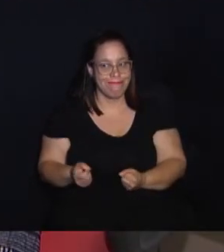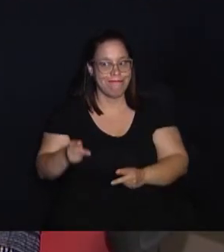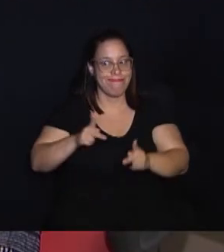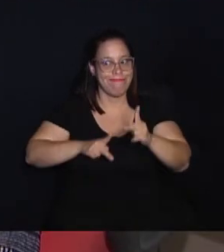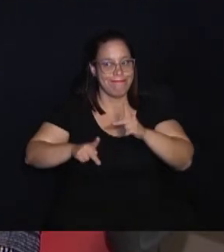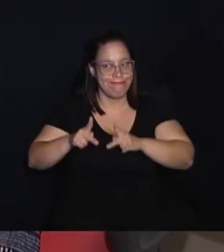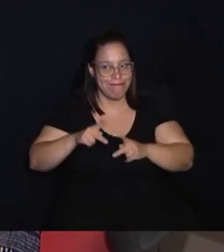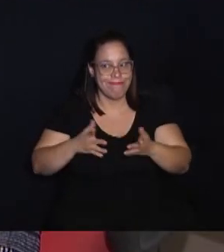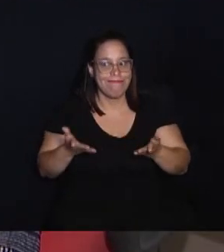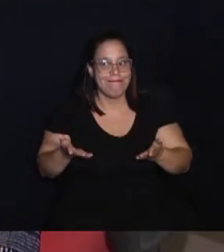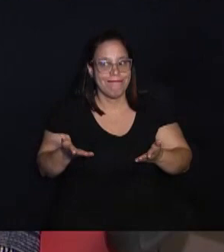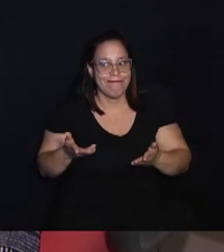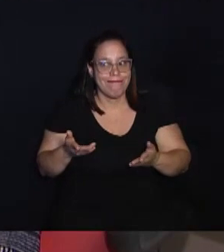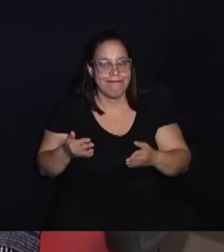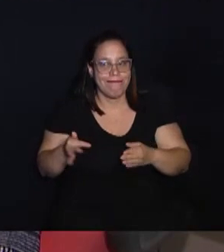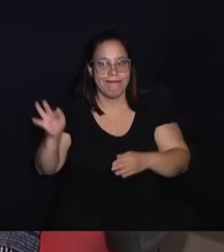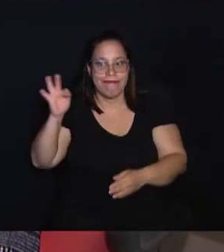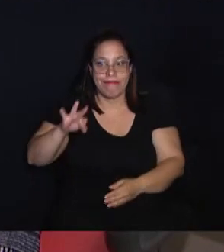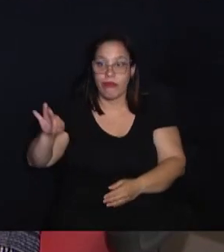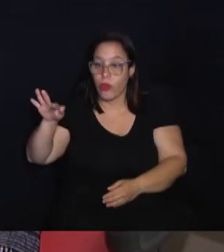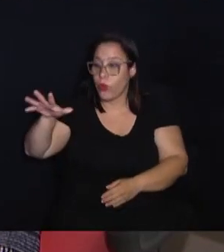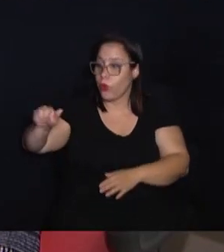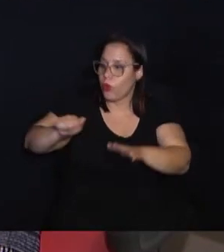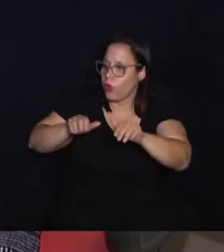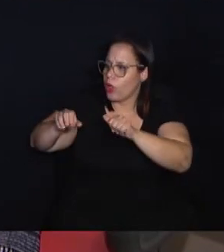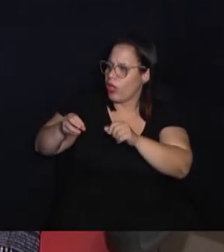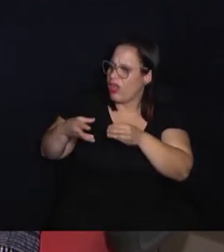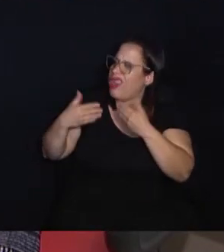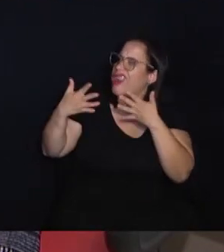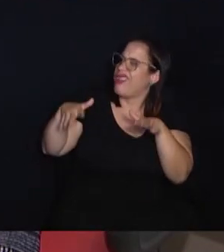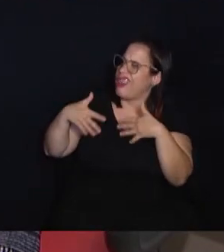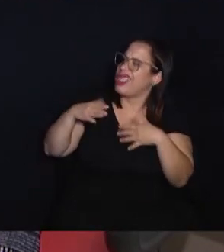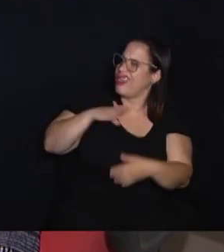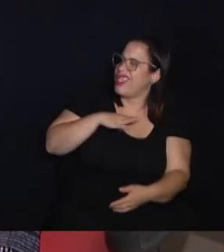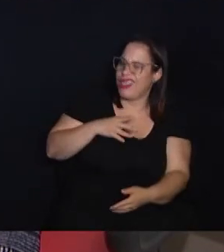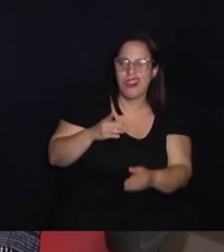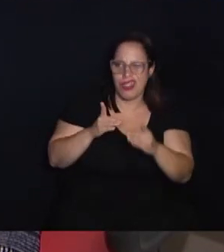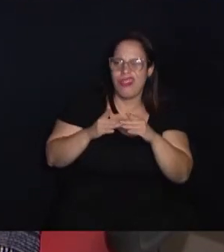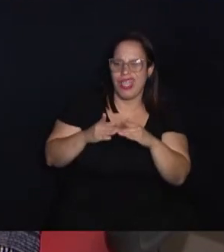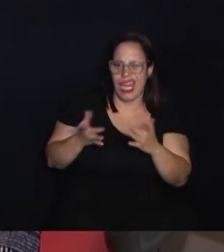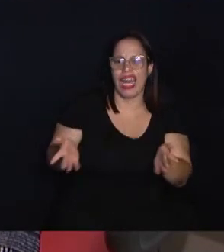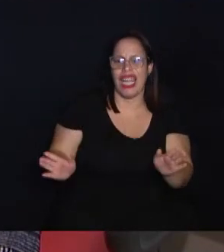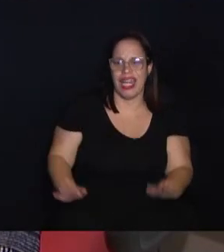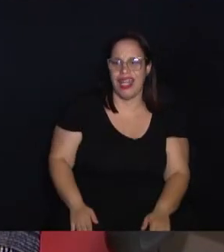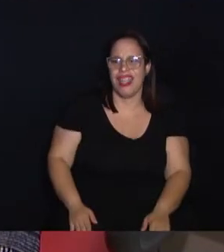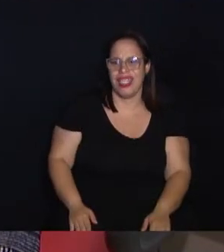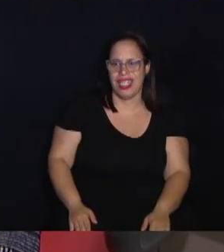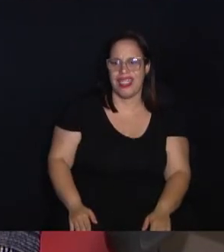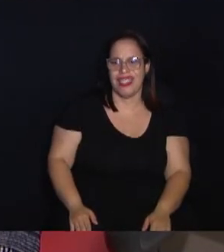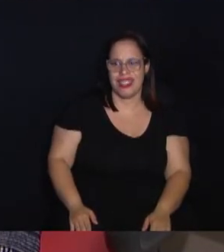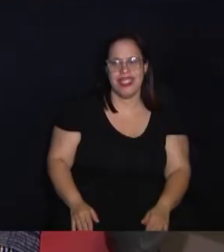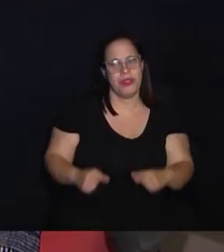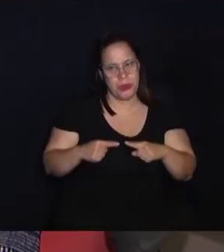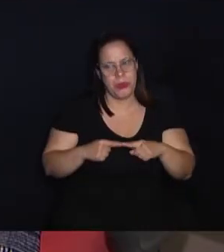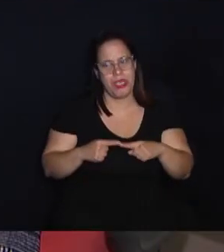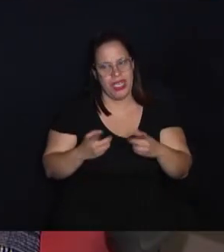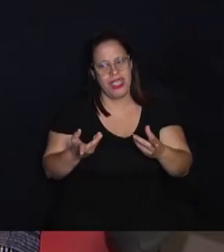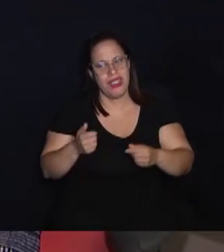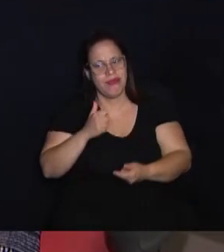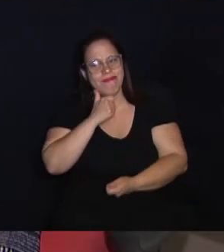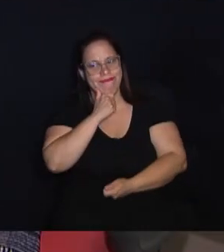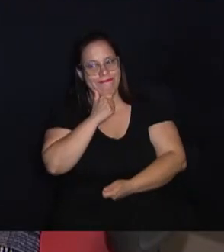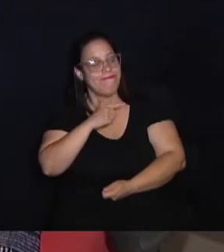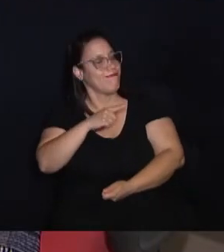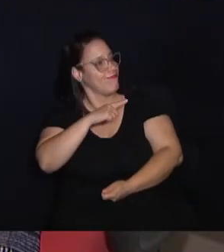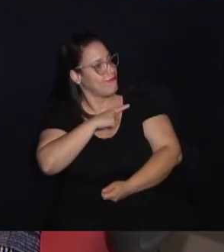nossa universidade é uma universidade que capta alunos... Quase uma cidade, né, Helena? Exatamente, vamos combinar, né? Exatamente. E realmente tem também um